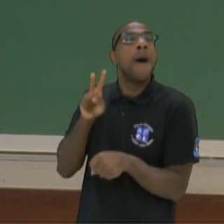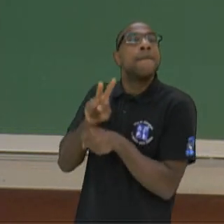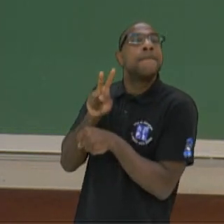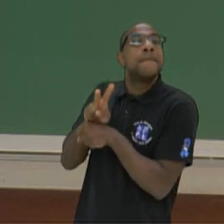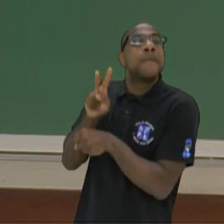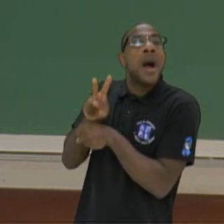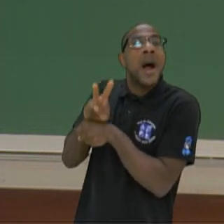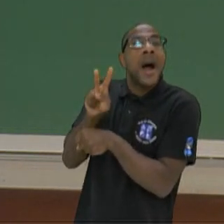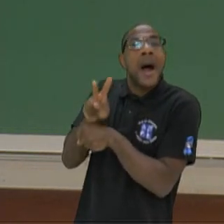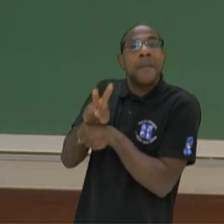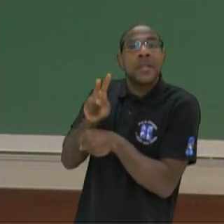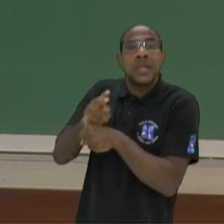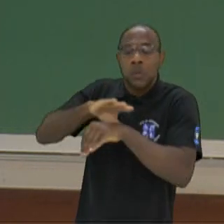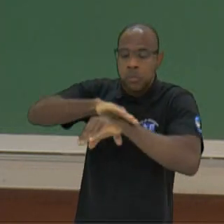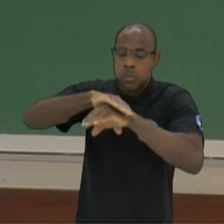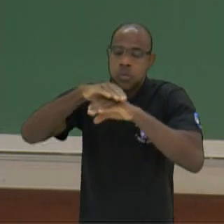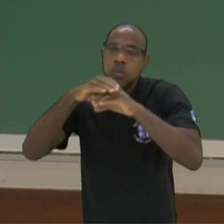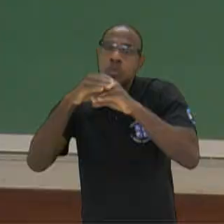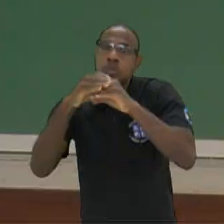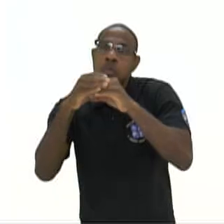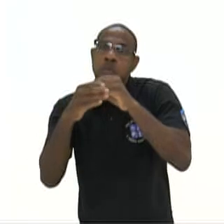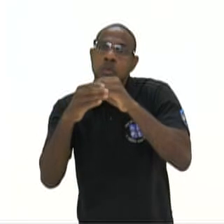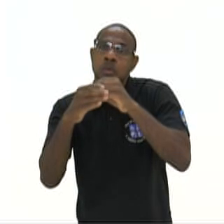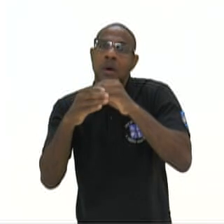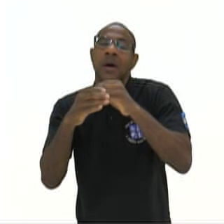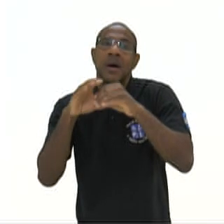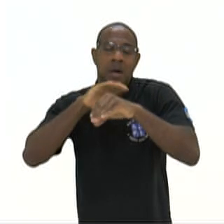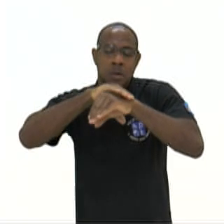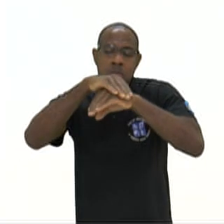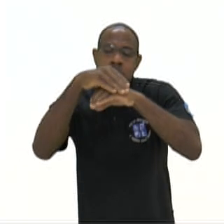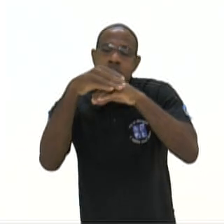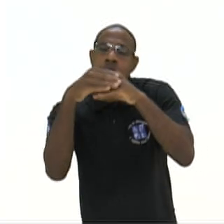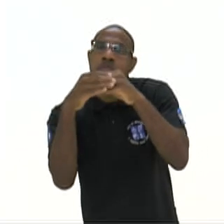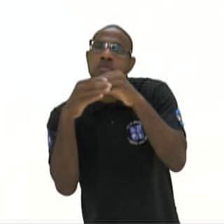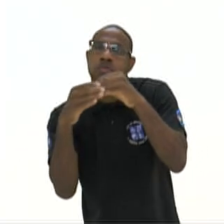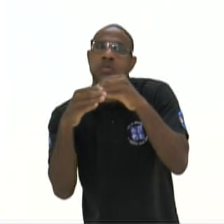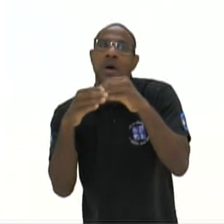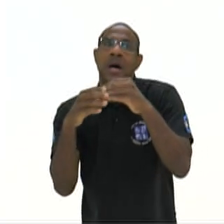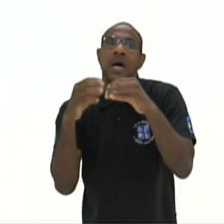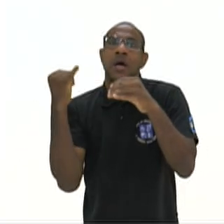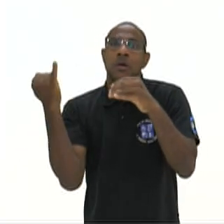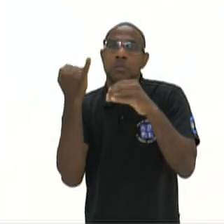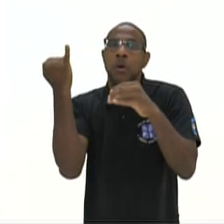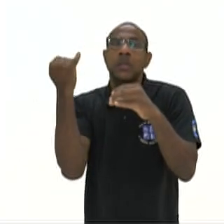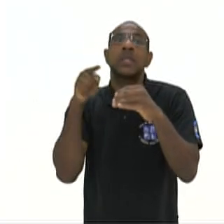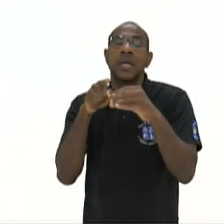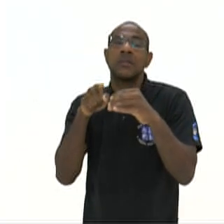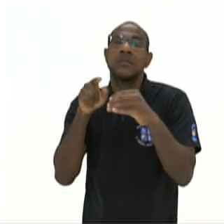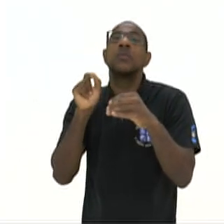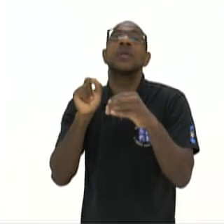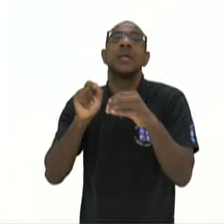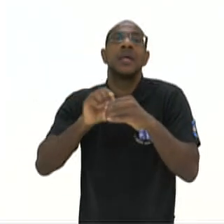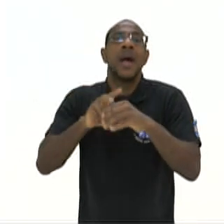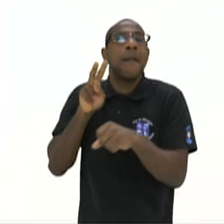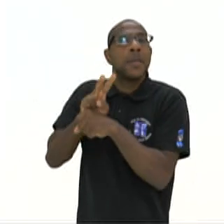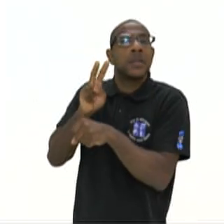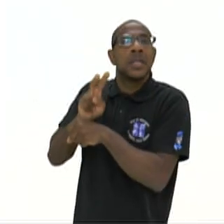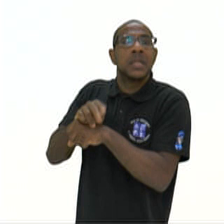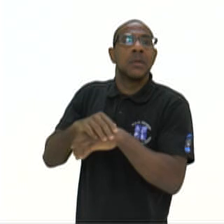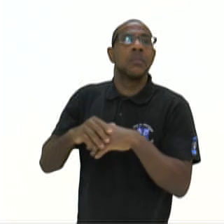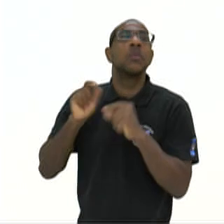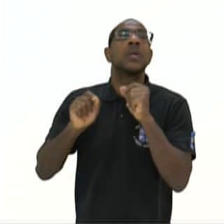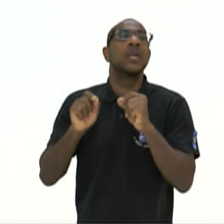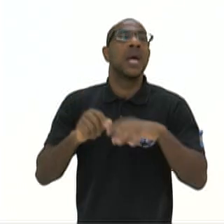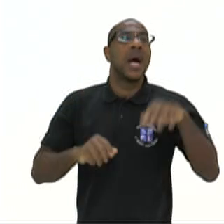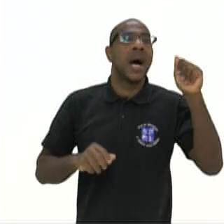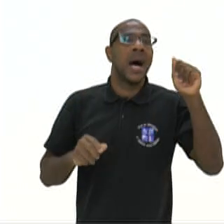tipos de ovos que a gente vai estudar aqui. Muito bem, gente. Falando especificamente, então, primeiro, répteis e aves. A gente